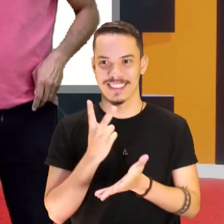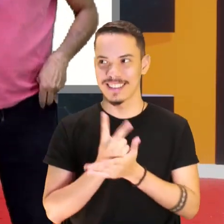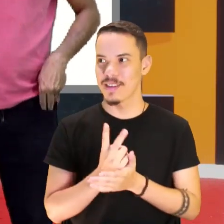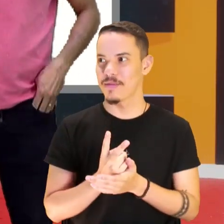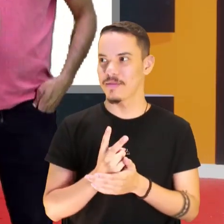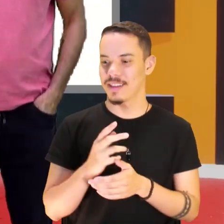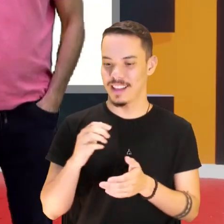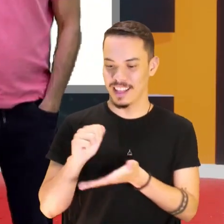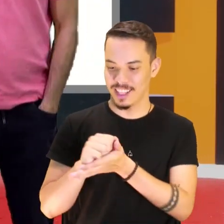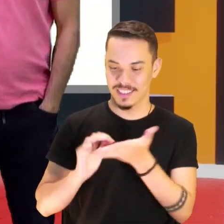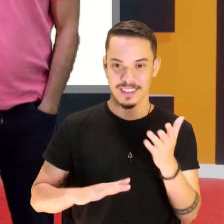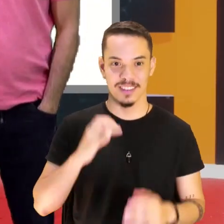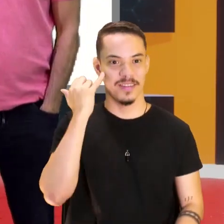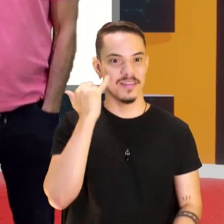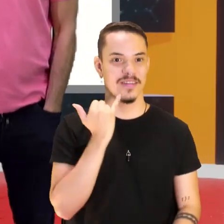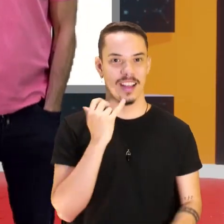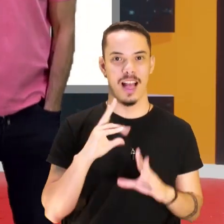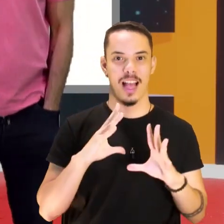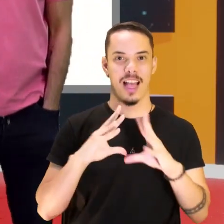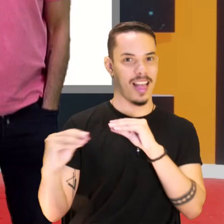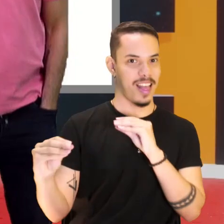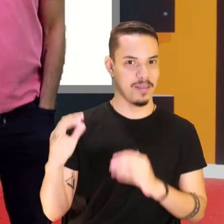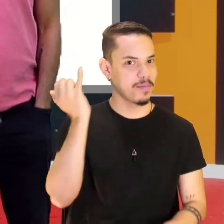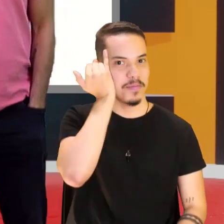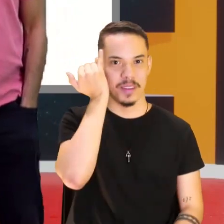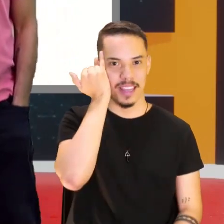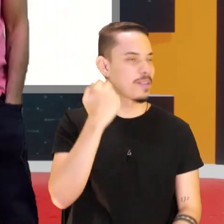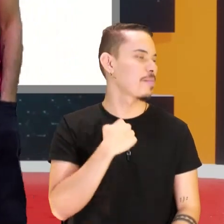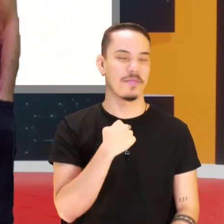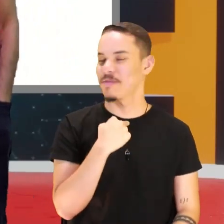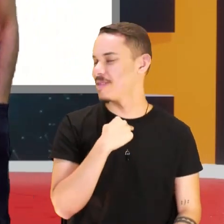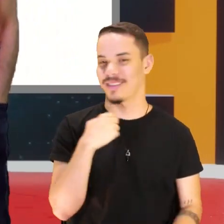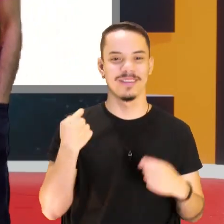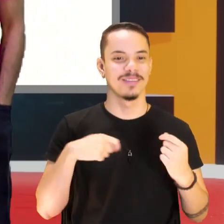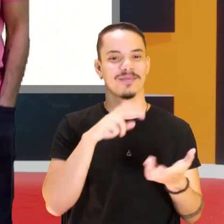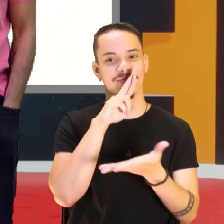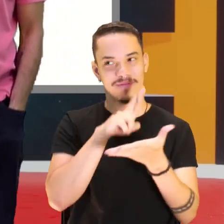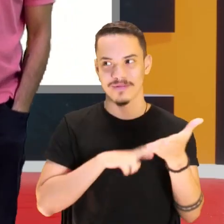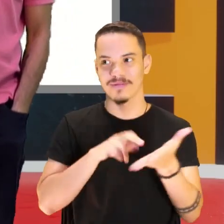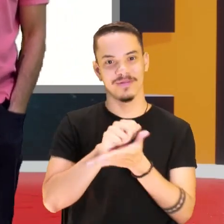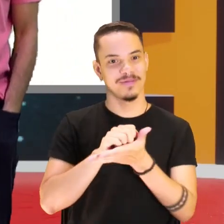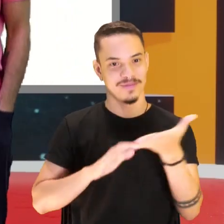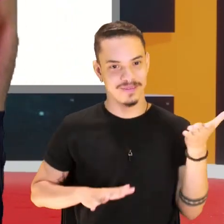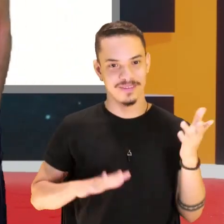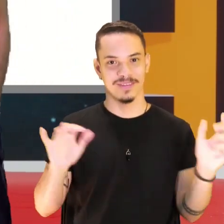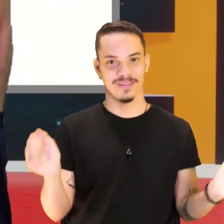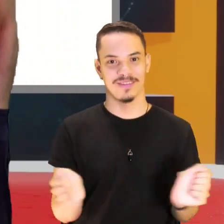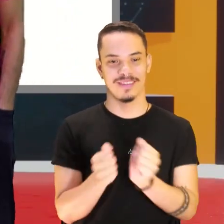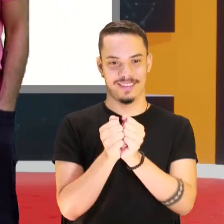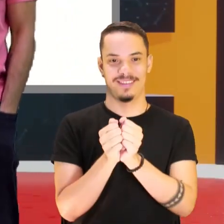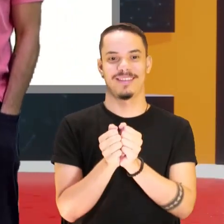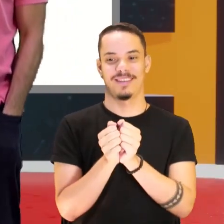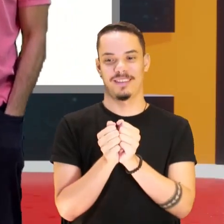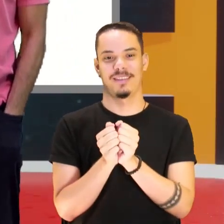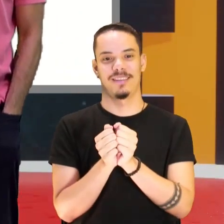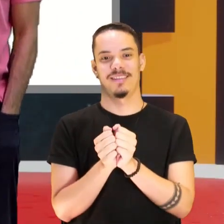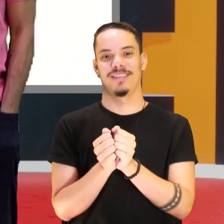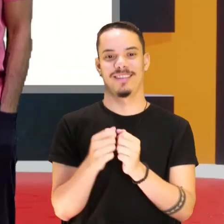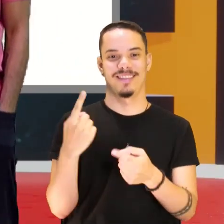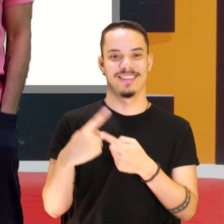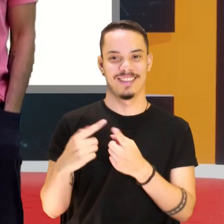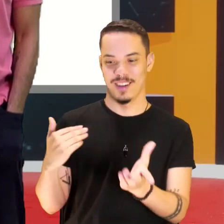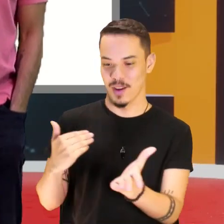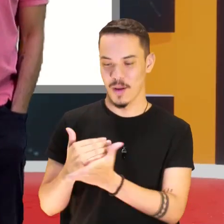ó. Não sei, o Ele Vitor dá- não pode de preguiça, não, Vitor. Tem que fazer as atividades de sala junto com a gente. Aqui é assim, do começo ao